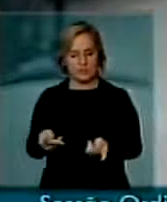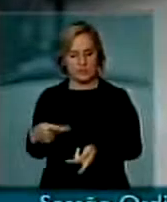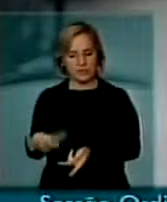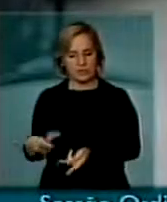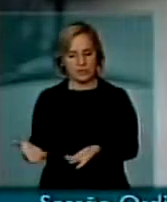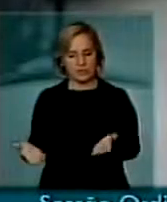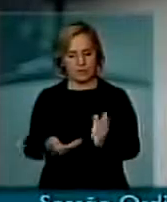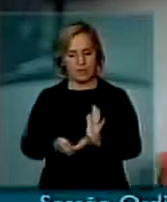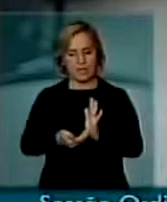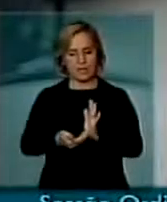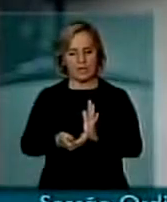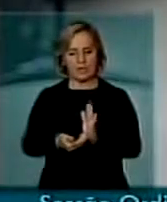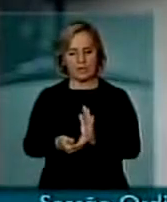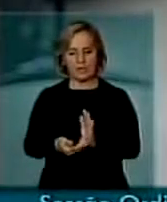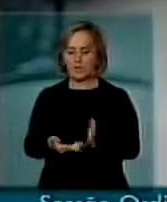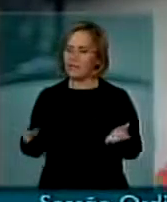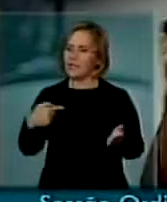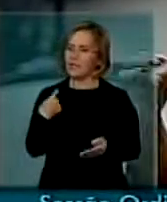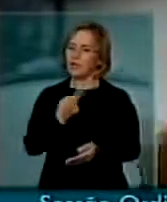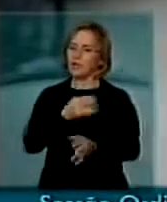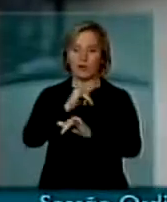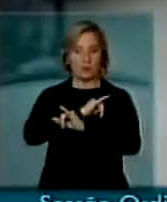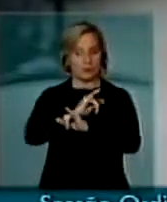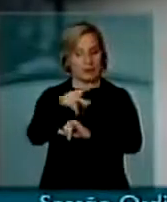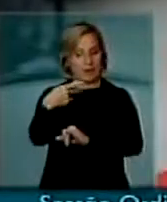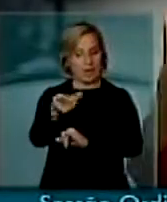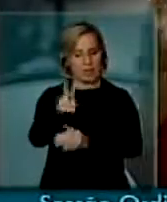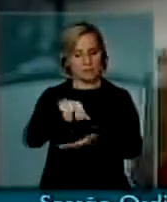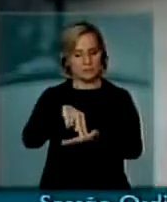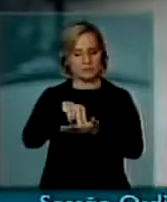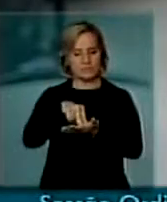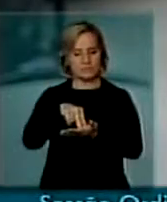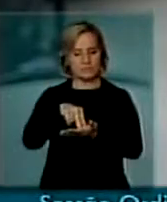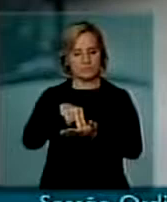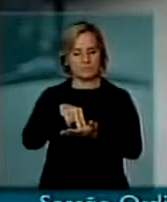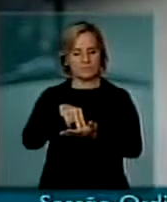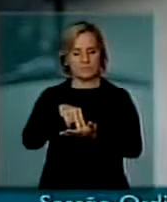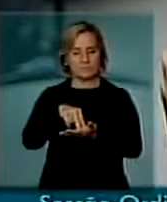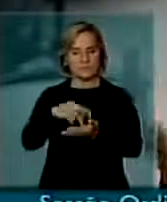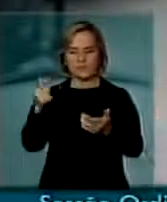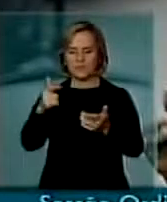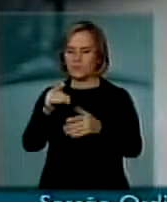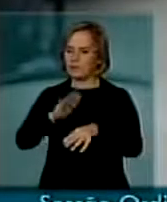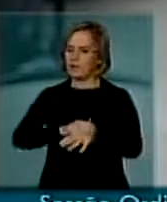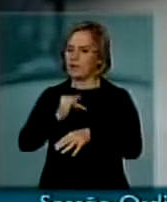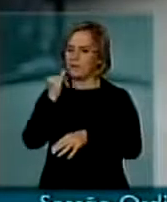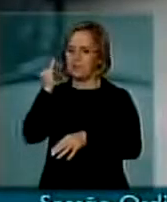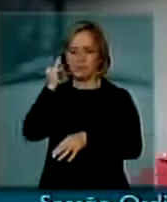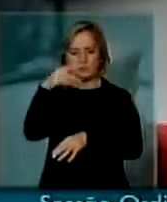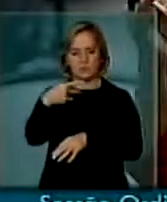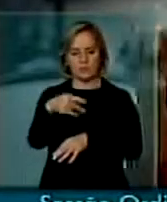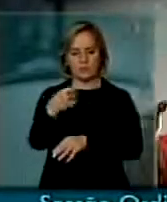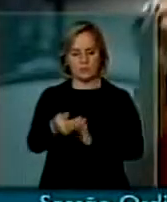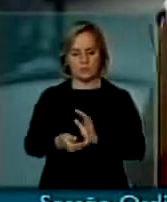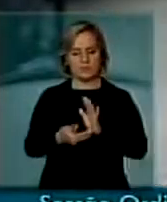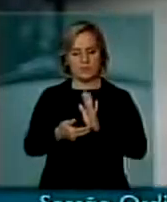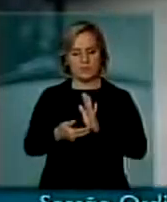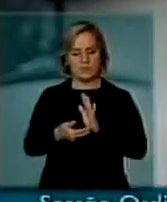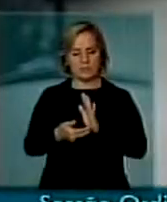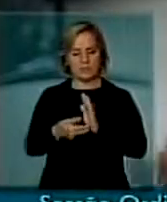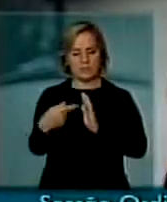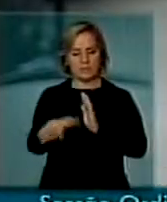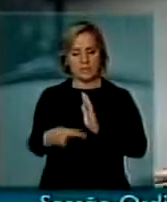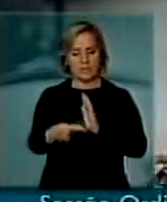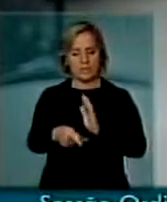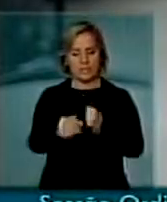gente reafirma, aqui deste plenário, aqui deste espaço mais alto da política nacional, que é o Congresso Nacional, que